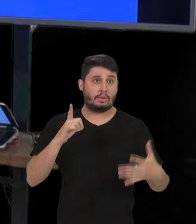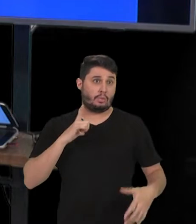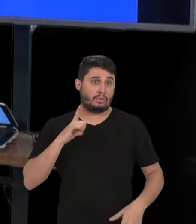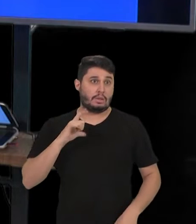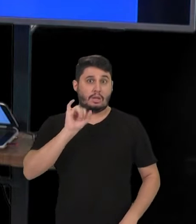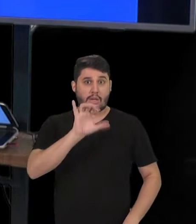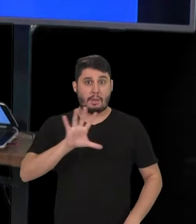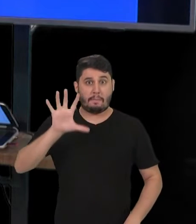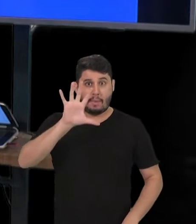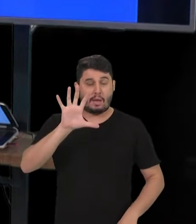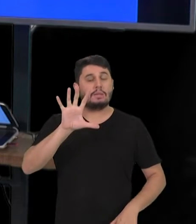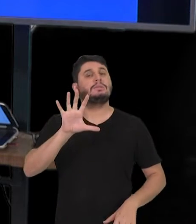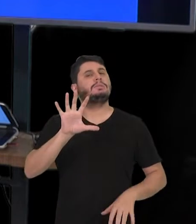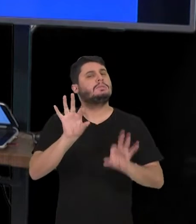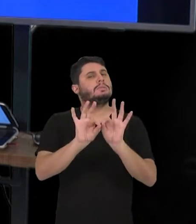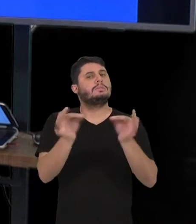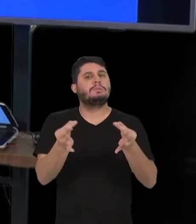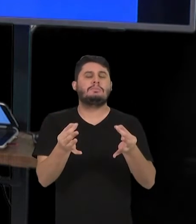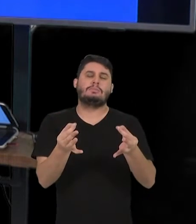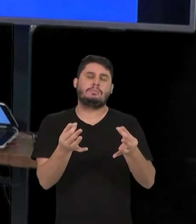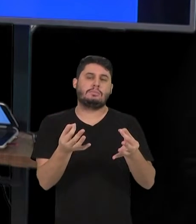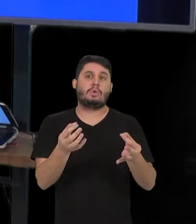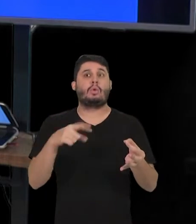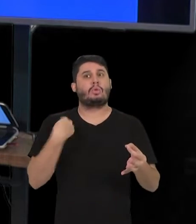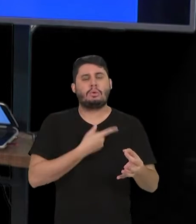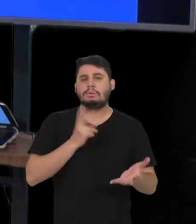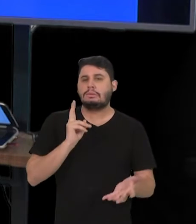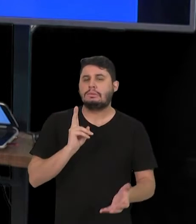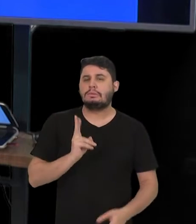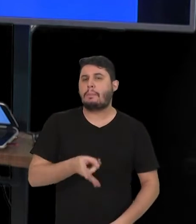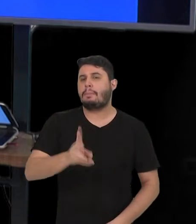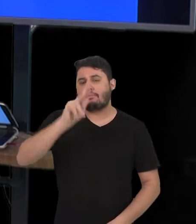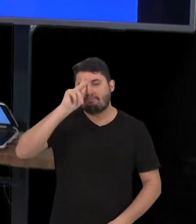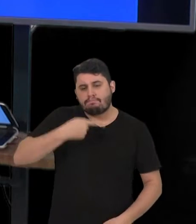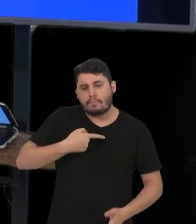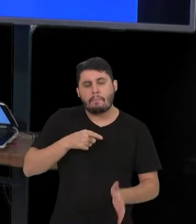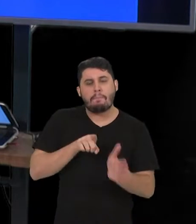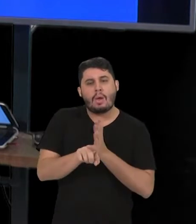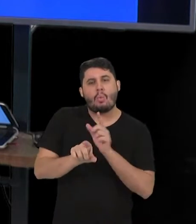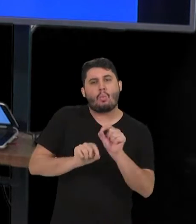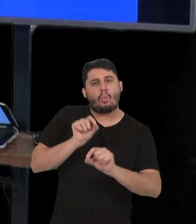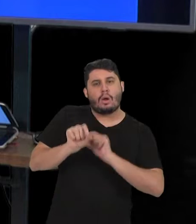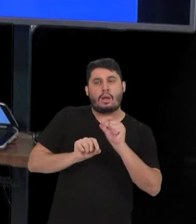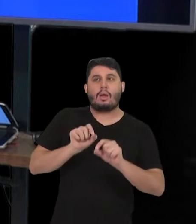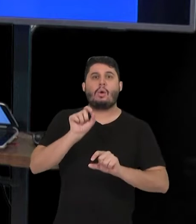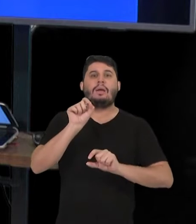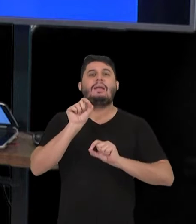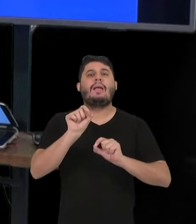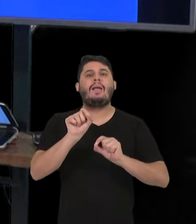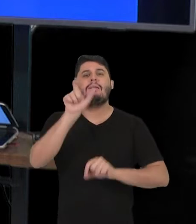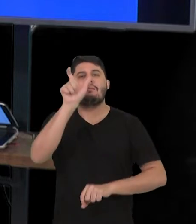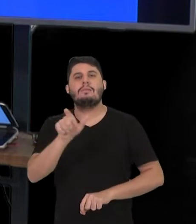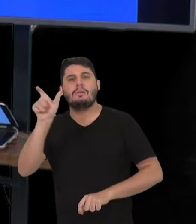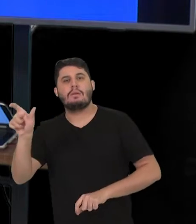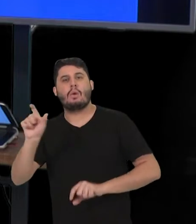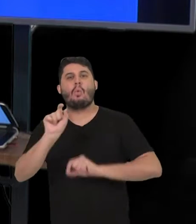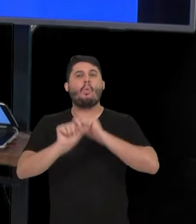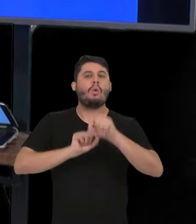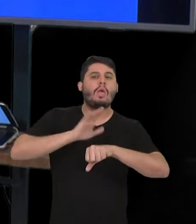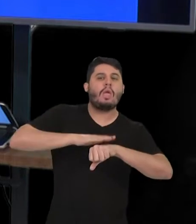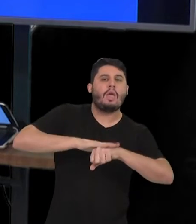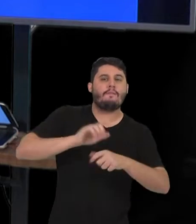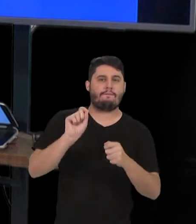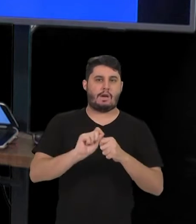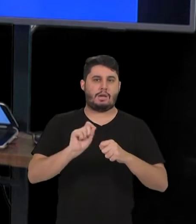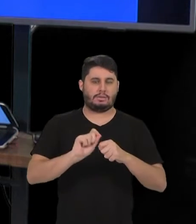imagem simples, e toda imagem a gente deve fazer uma pergunta básica, aliás duas, né? Quem são e onde estão? Essas são as primeiras. Depois, o que